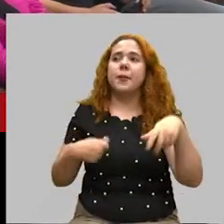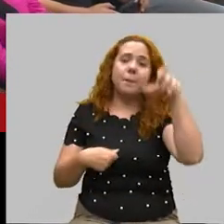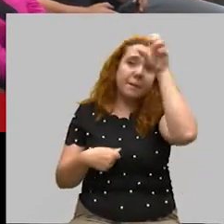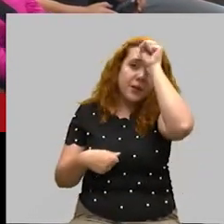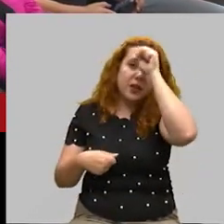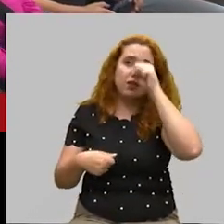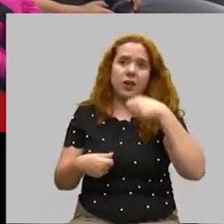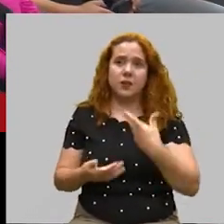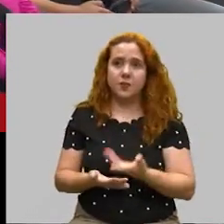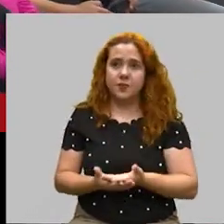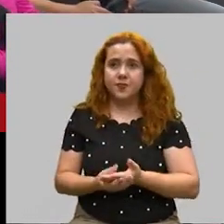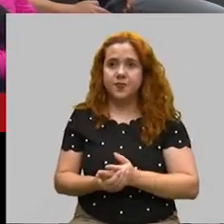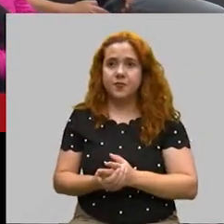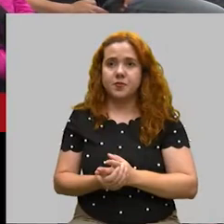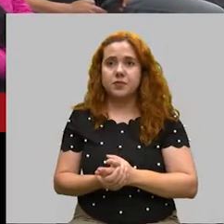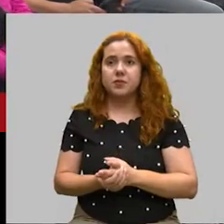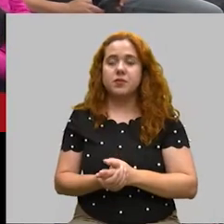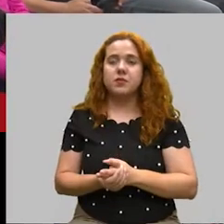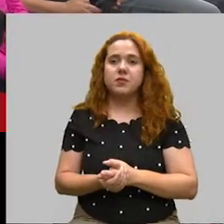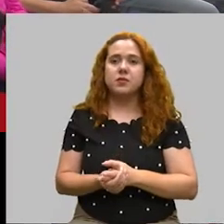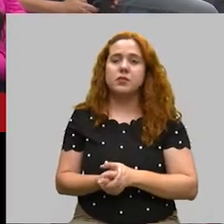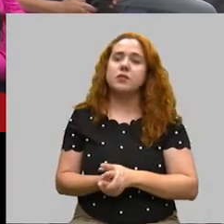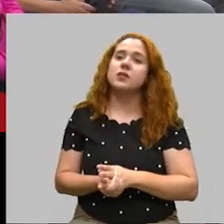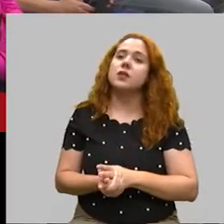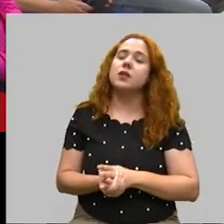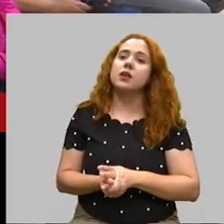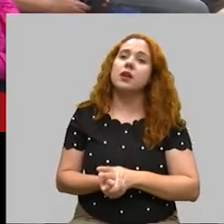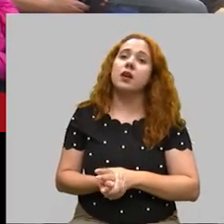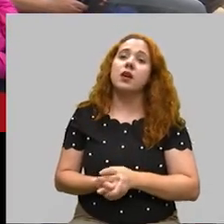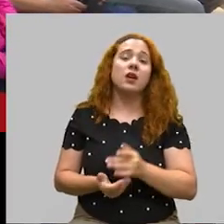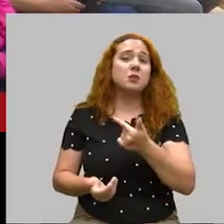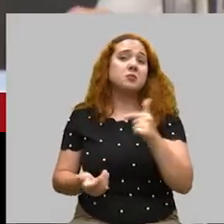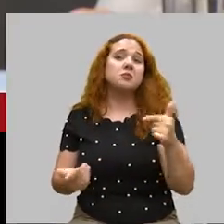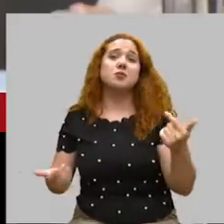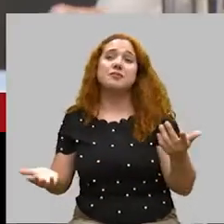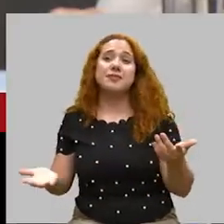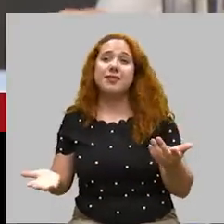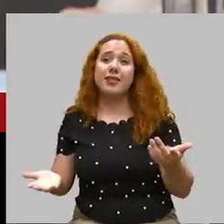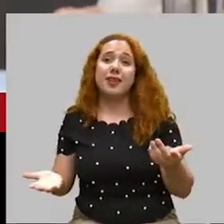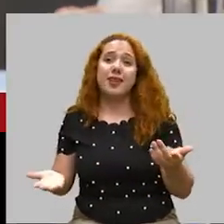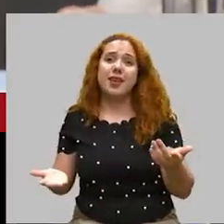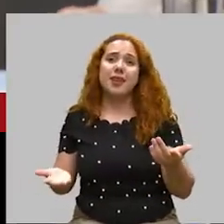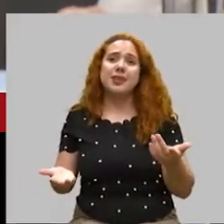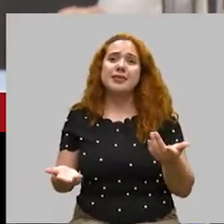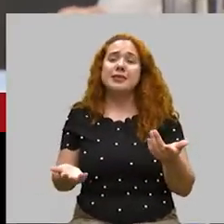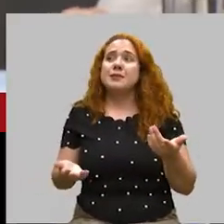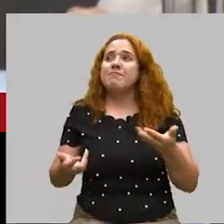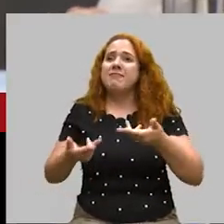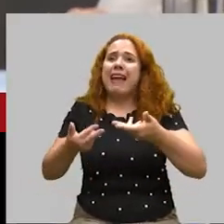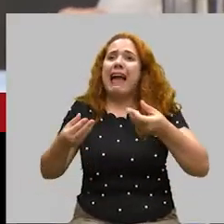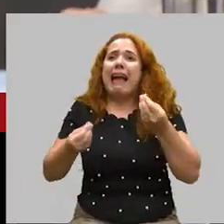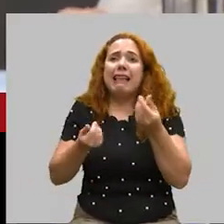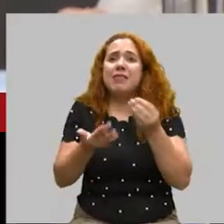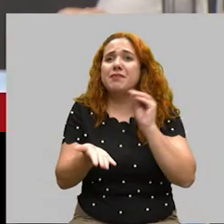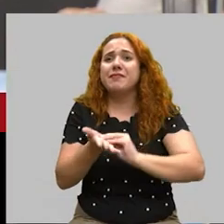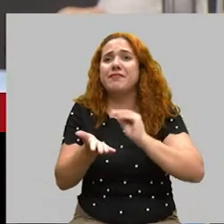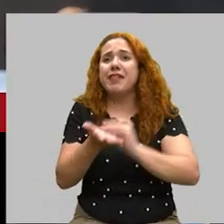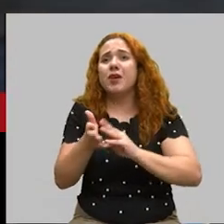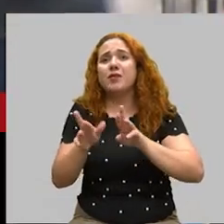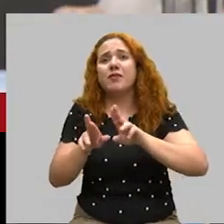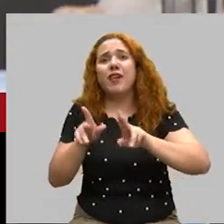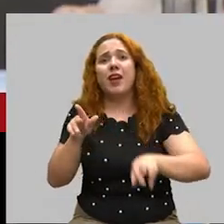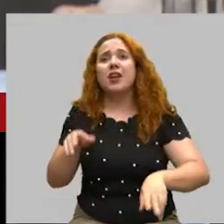isso eh e aí a gente não tem uma perspectiva né de recursos para as Universidades funcionarem